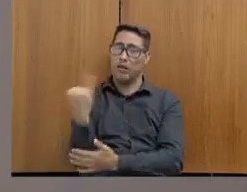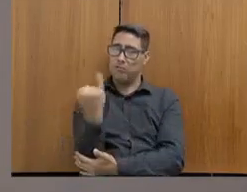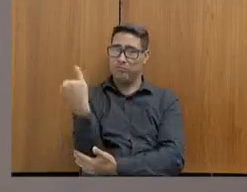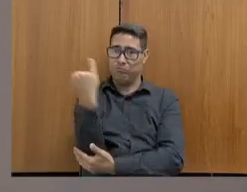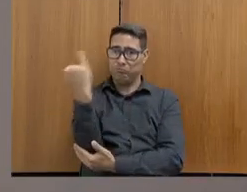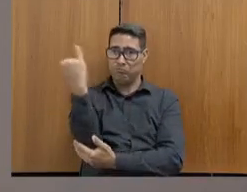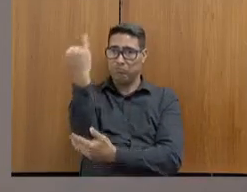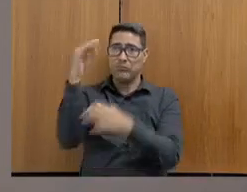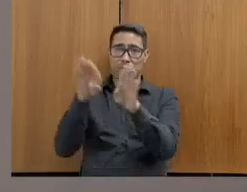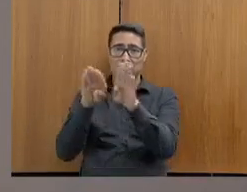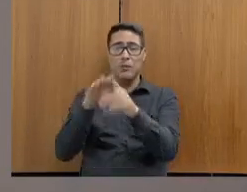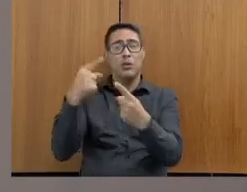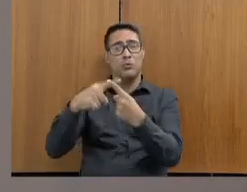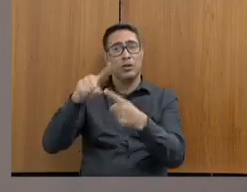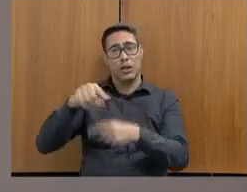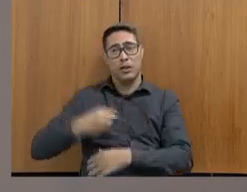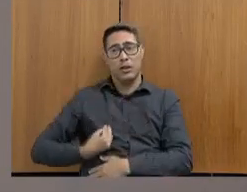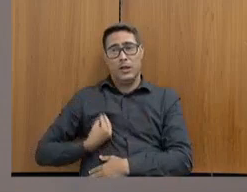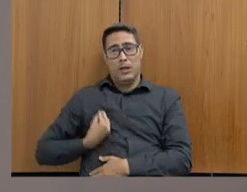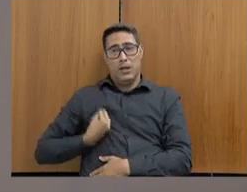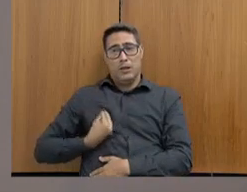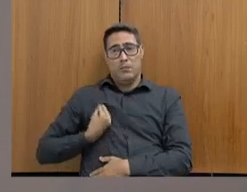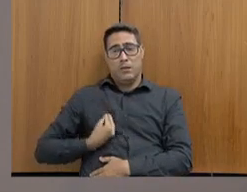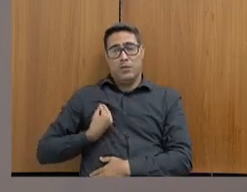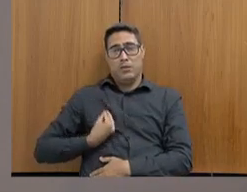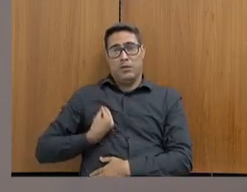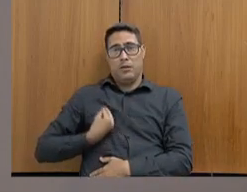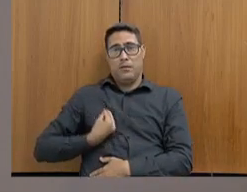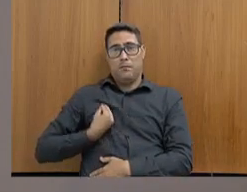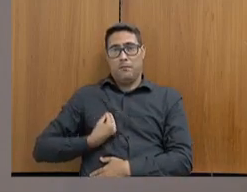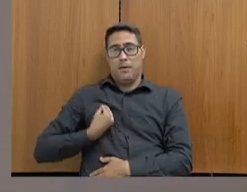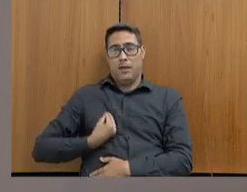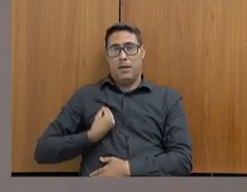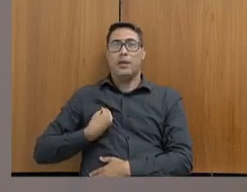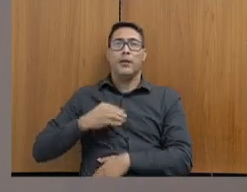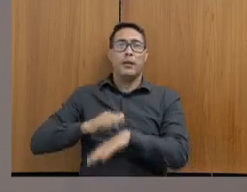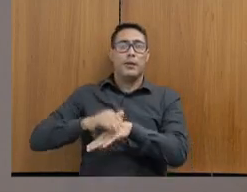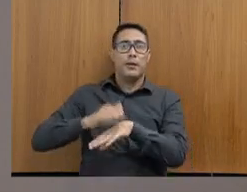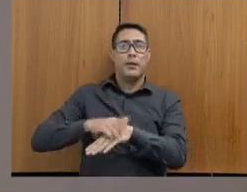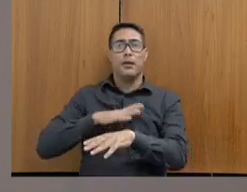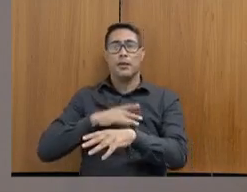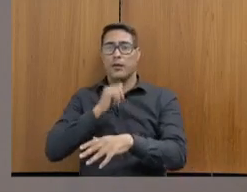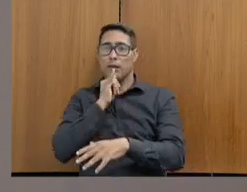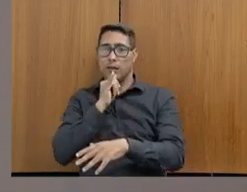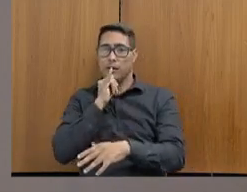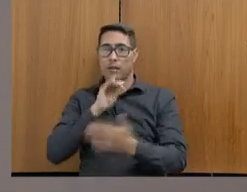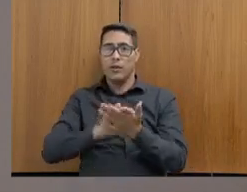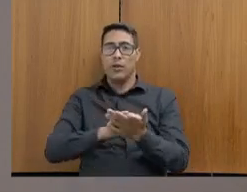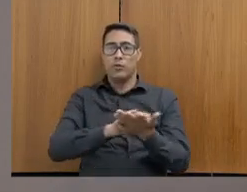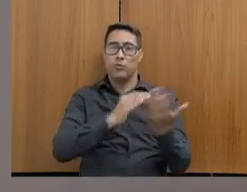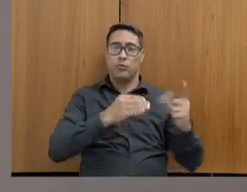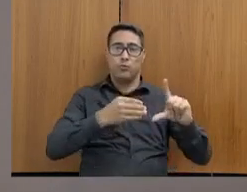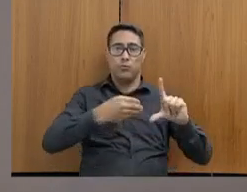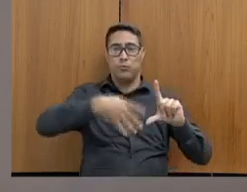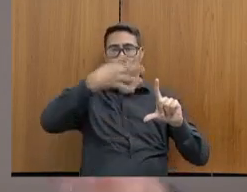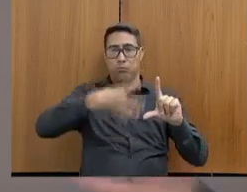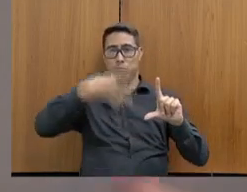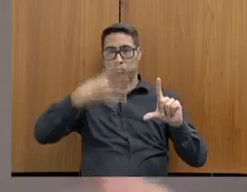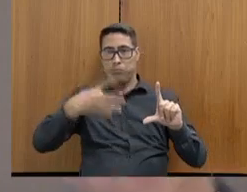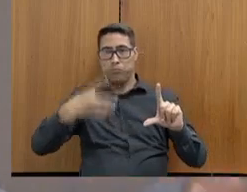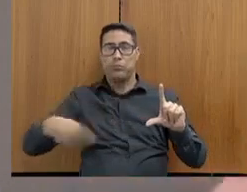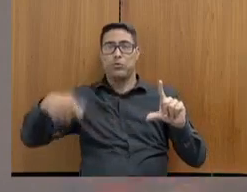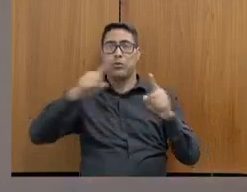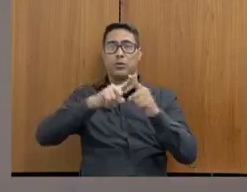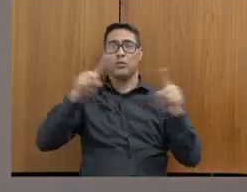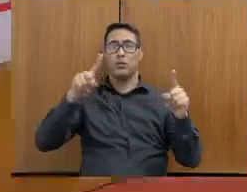porque eu participei lá no passado de iniciativas né como a criação à época do naquele GBT que era o núcleo de atendimento e cidadania que